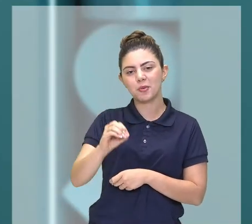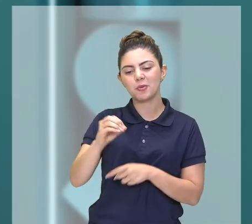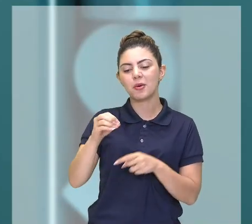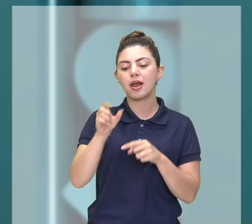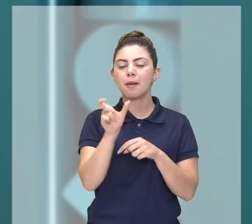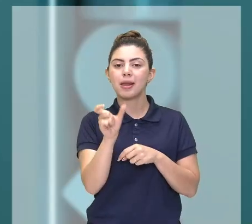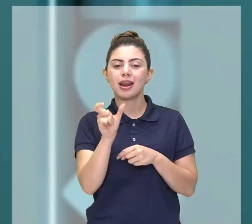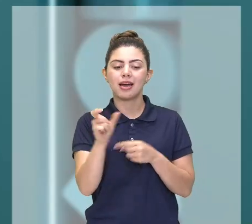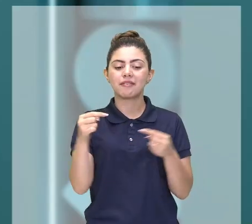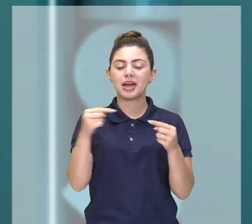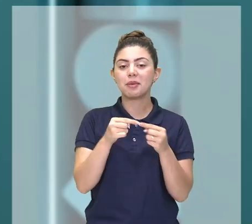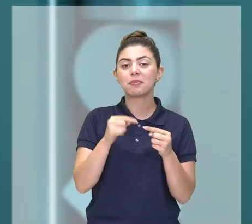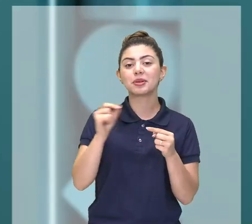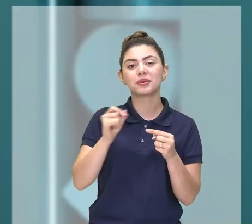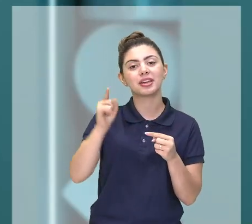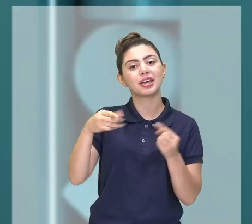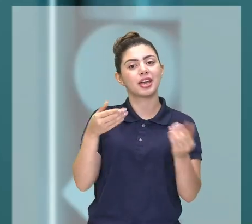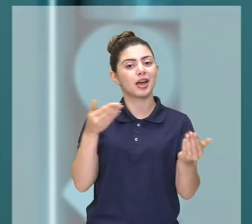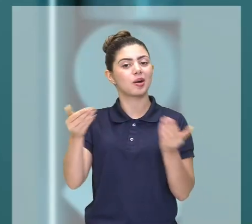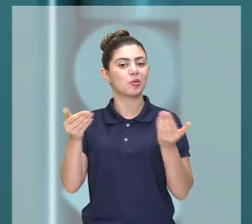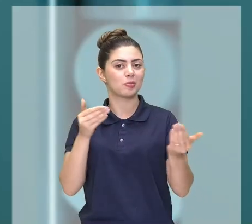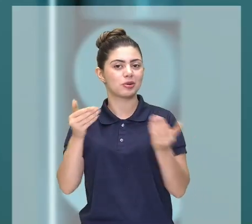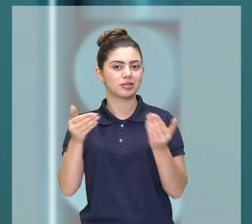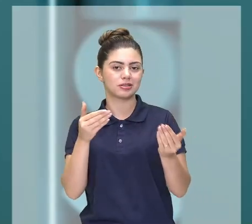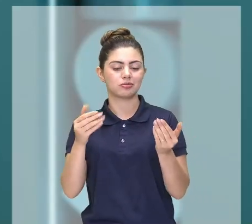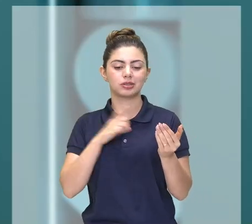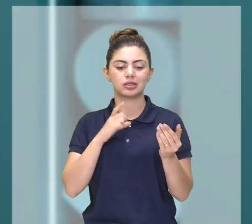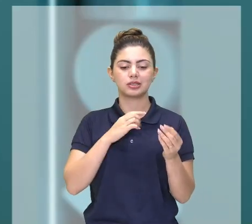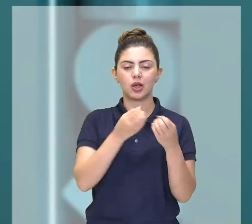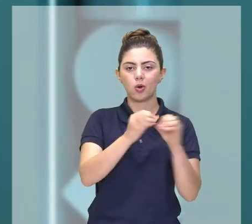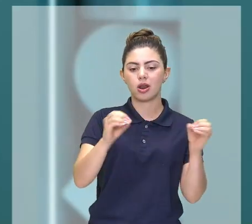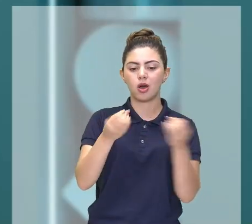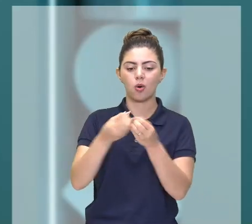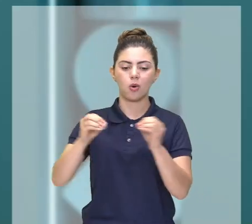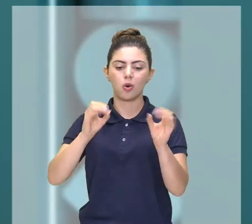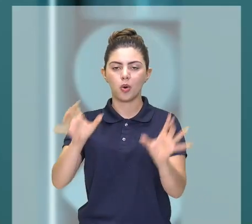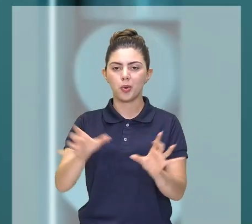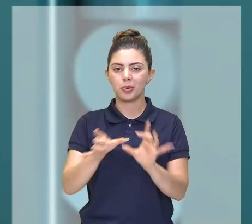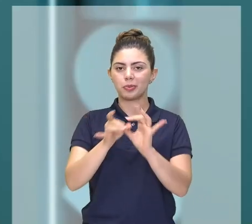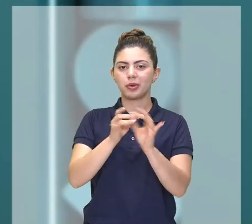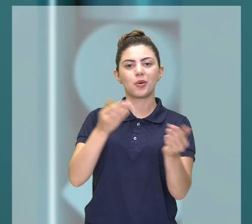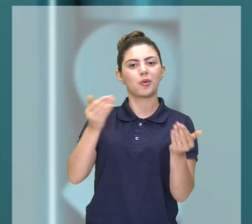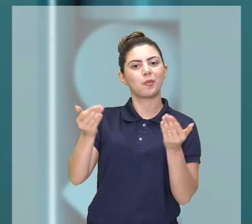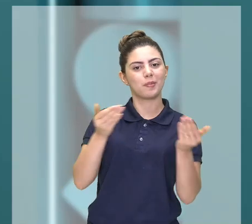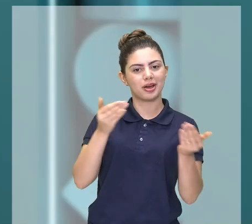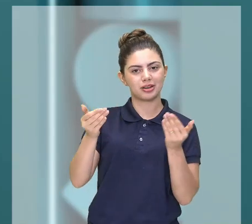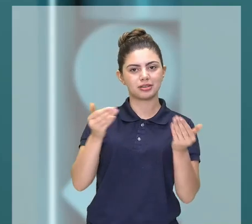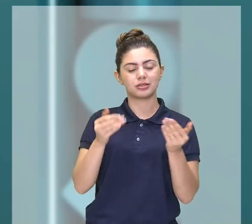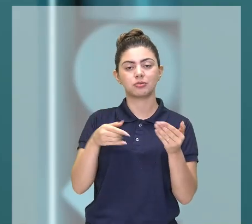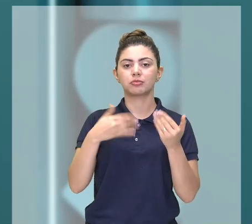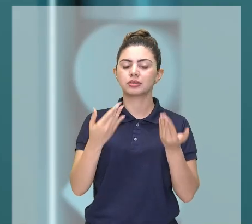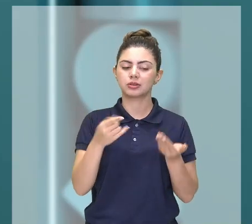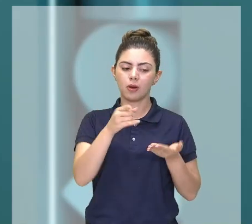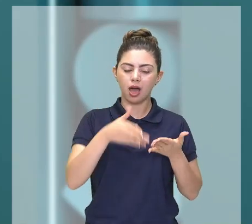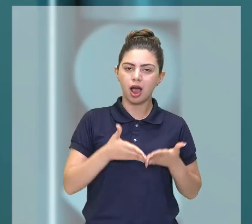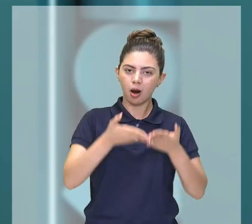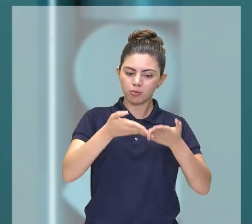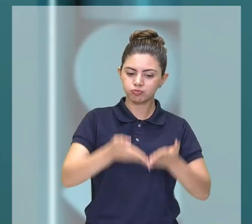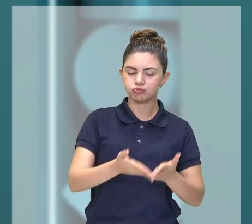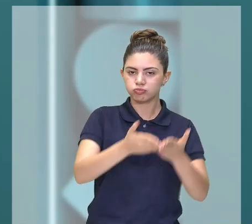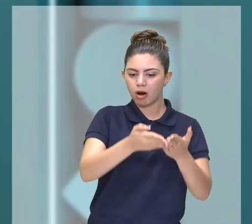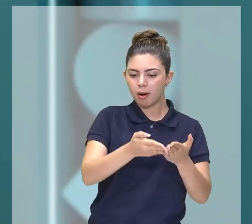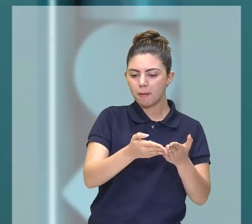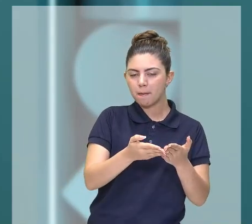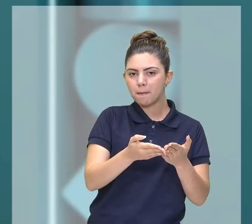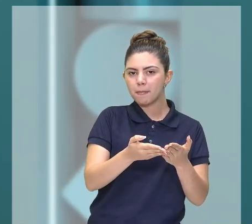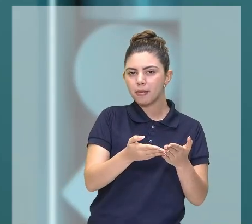é o conectivo que traz esse sentido de comparação, que a canoa, né, é como